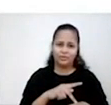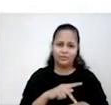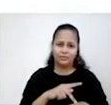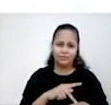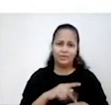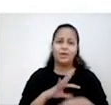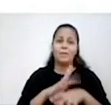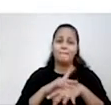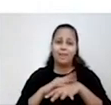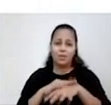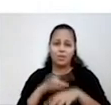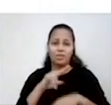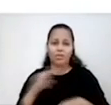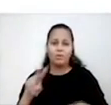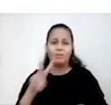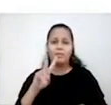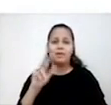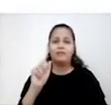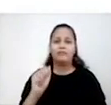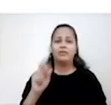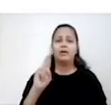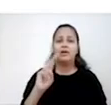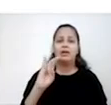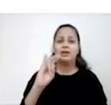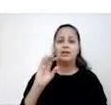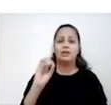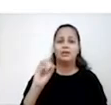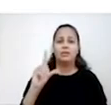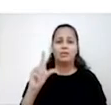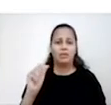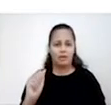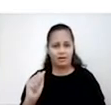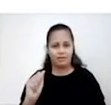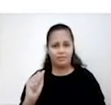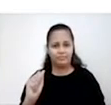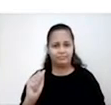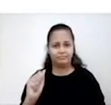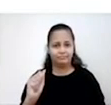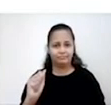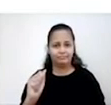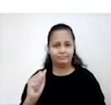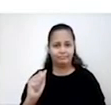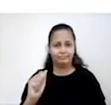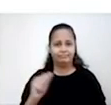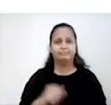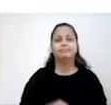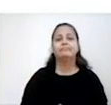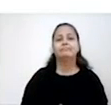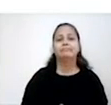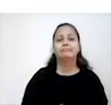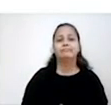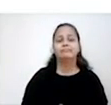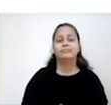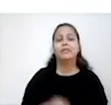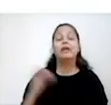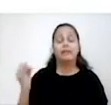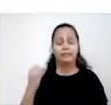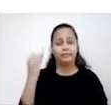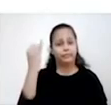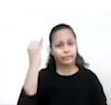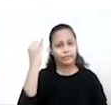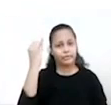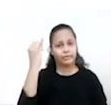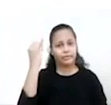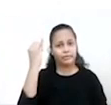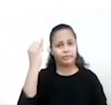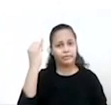contra uma doença chamada varíola. Né? Ok, né? Tudo. A princípio isso parece ser bem